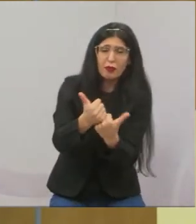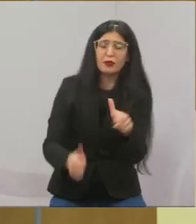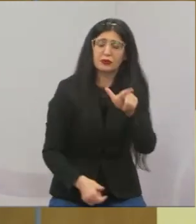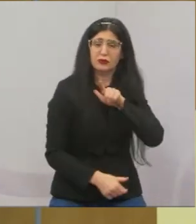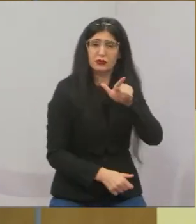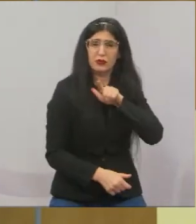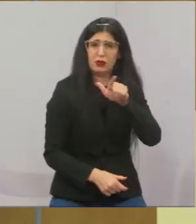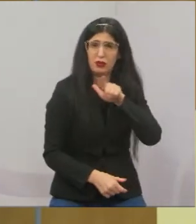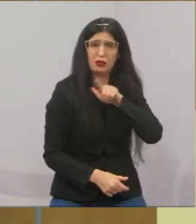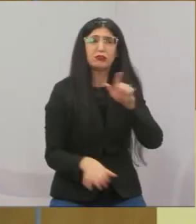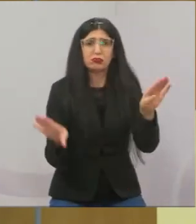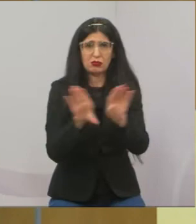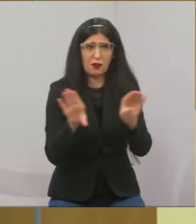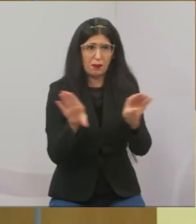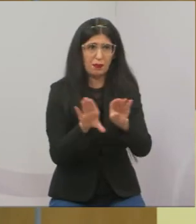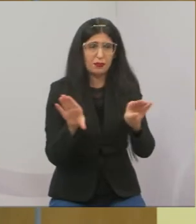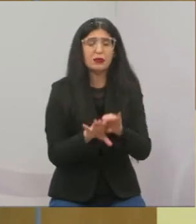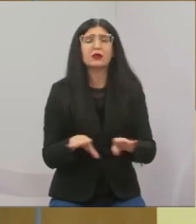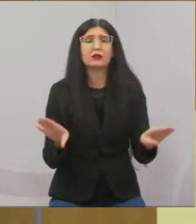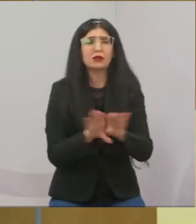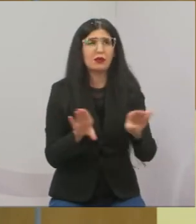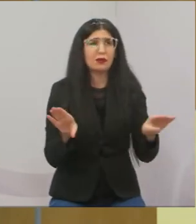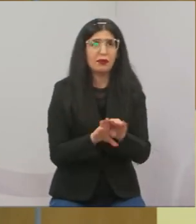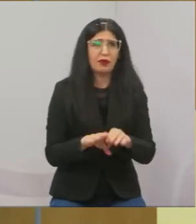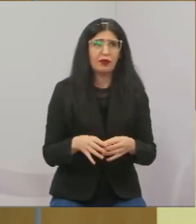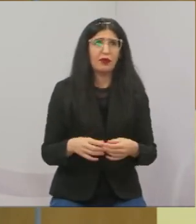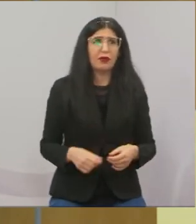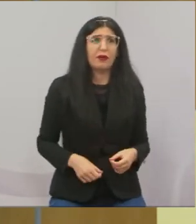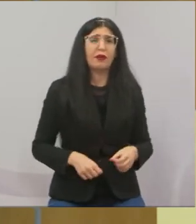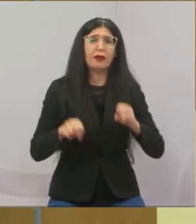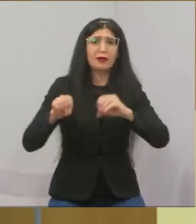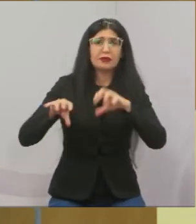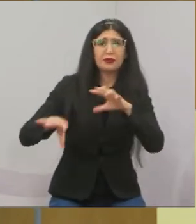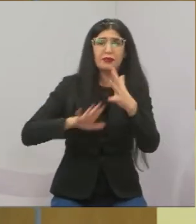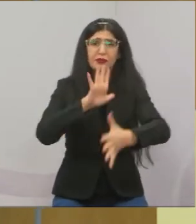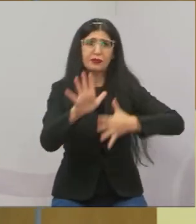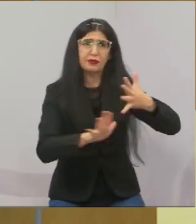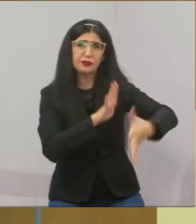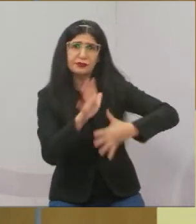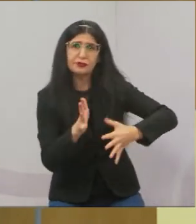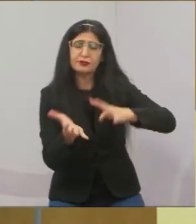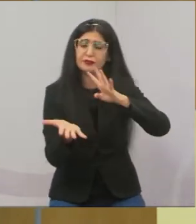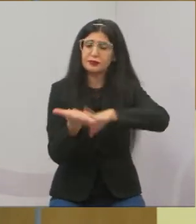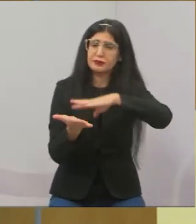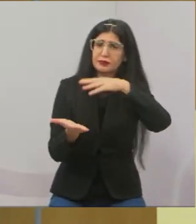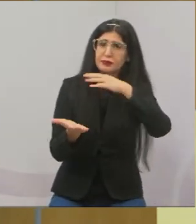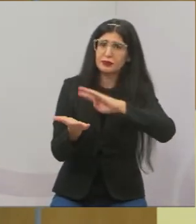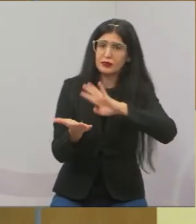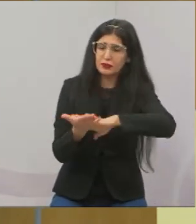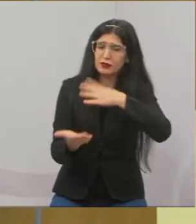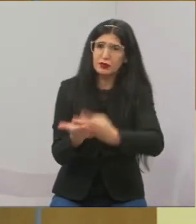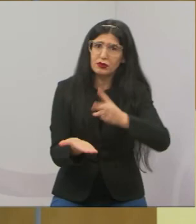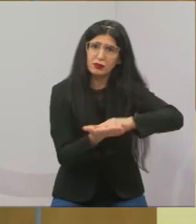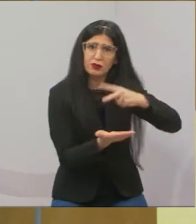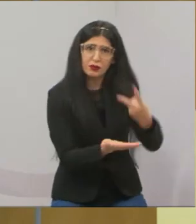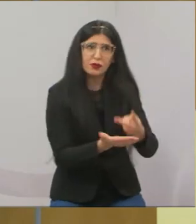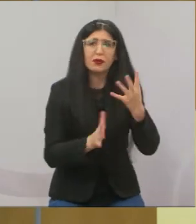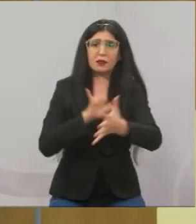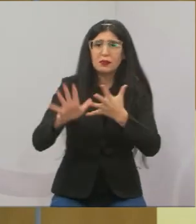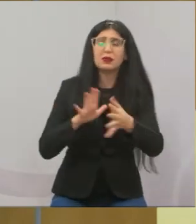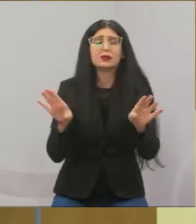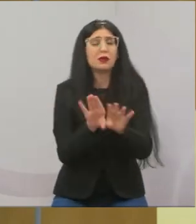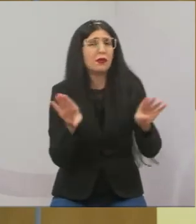nós conseguiremos ter aula de Libras, como manejar, como cuidar da pessoa, né? Aula de